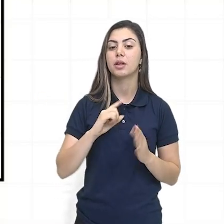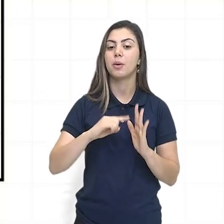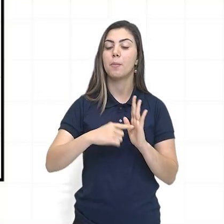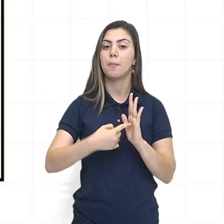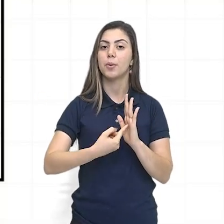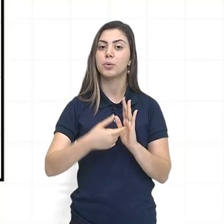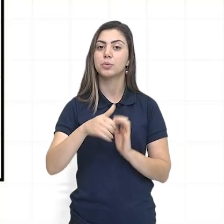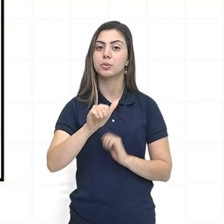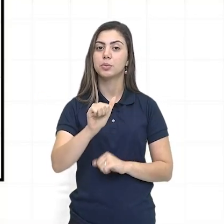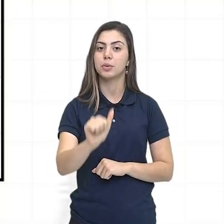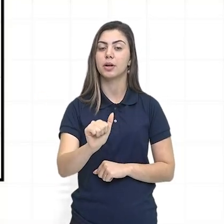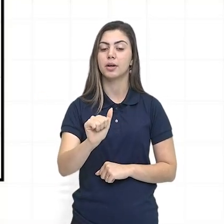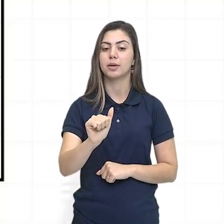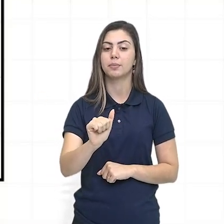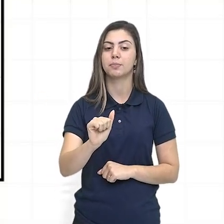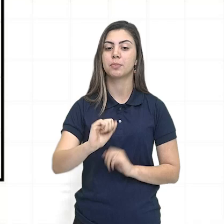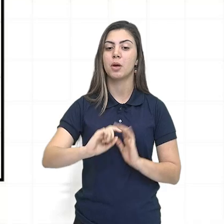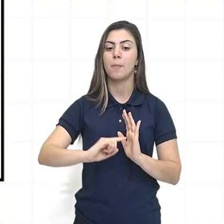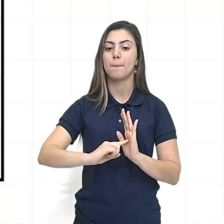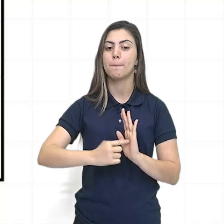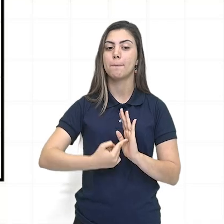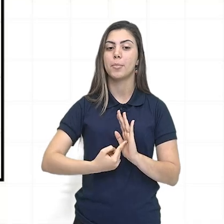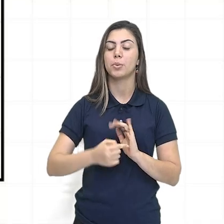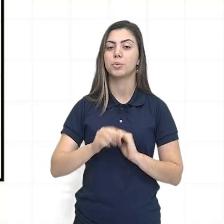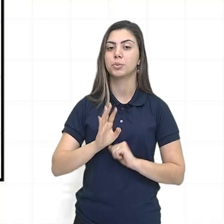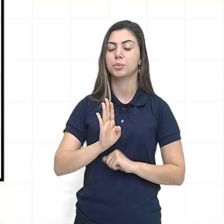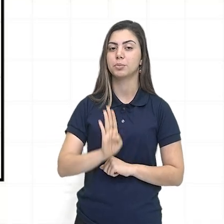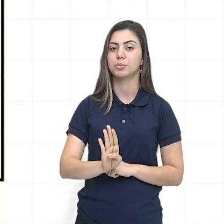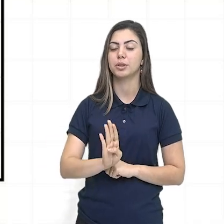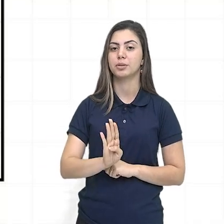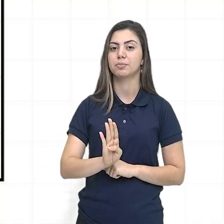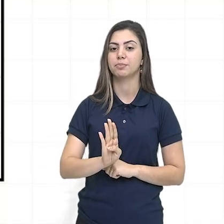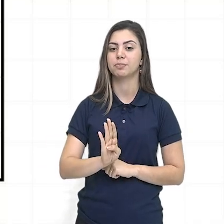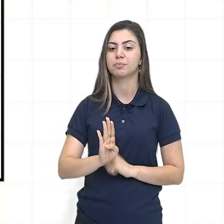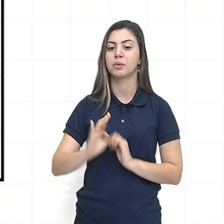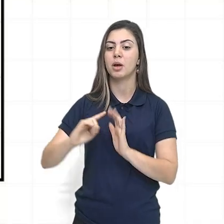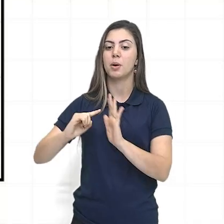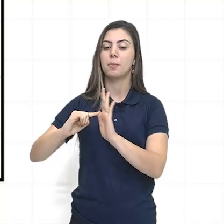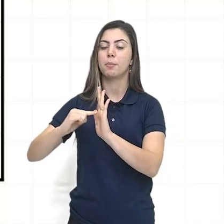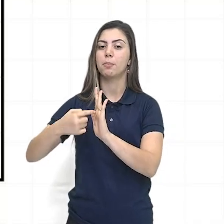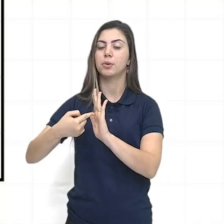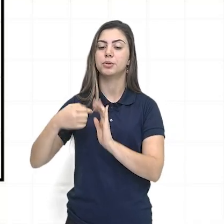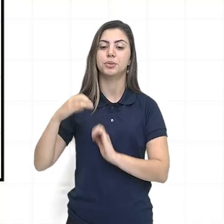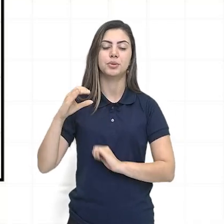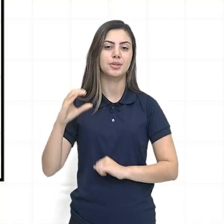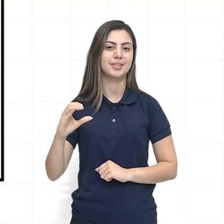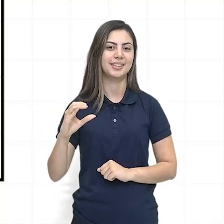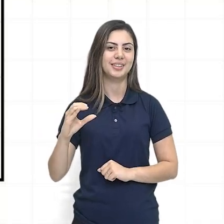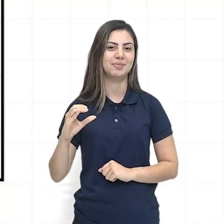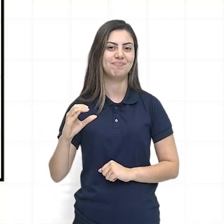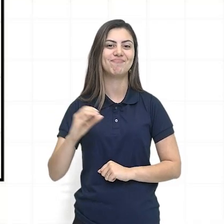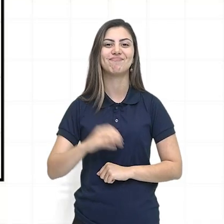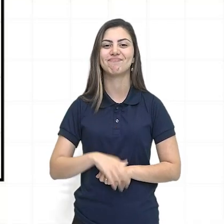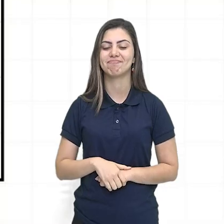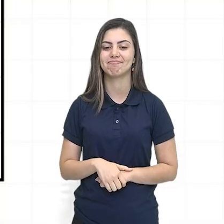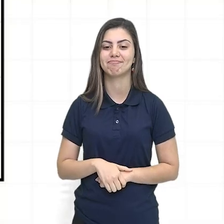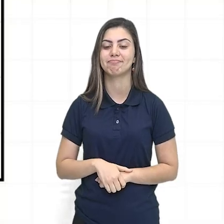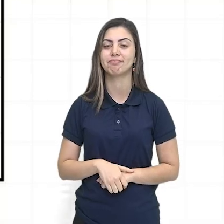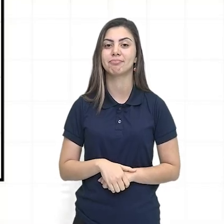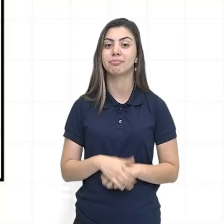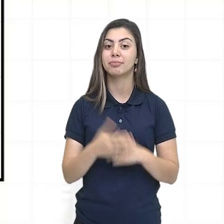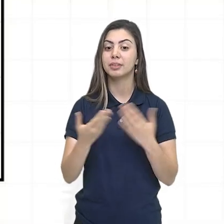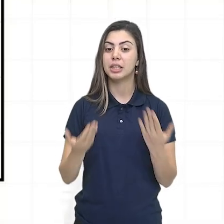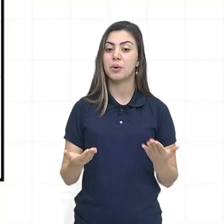ponto A. Aqui é o ponto B. E aqui é o ponto C. Agora,